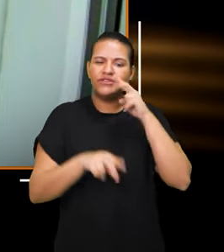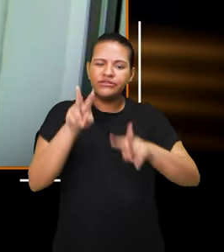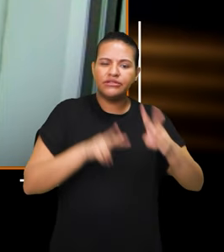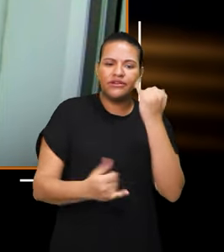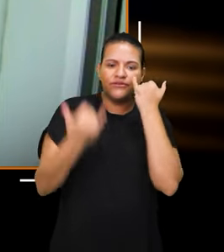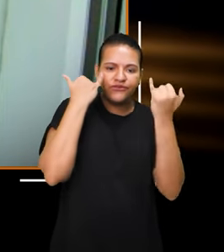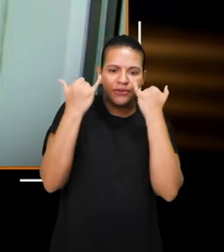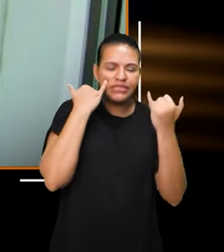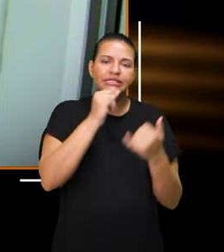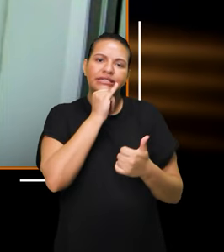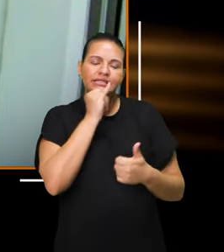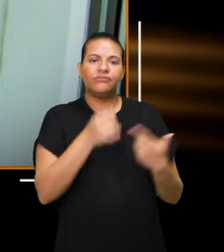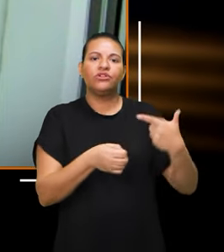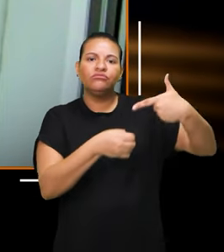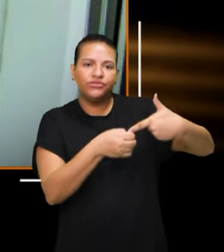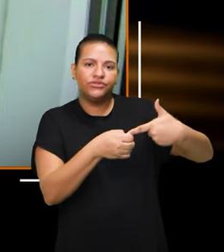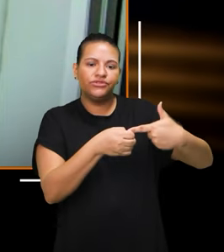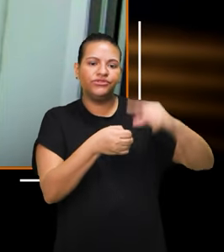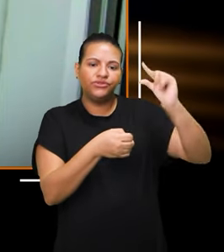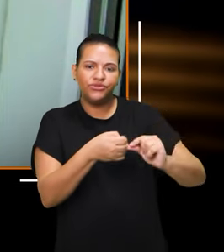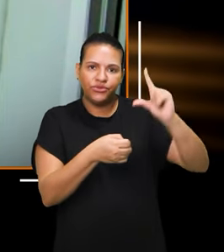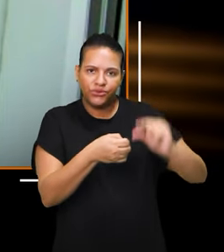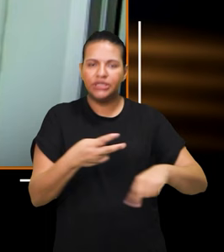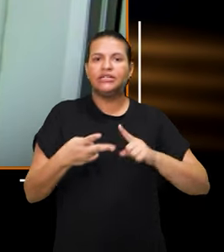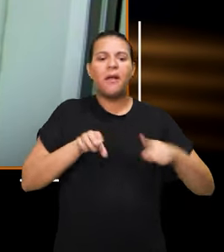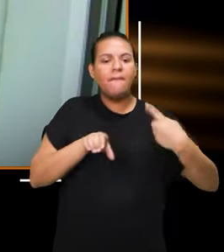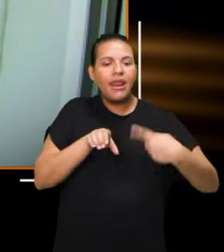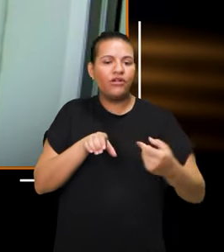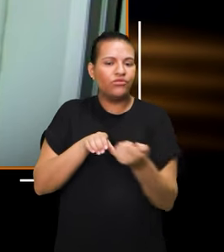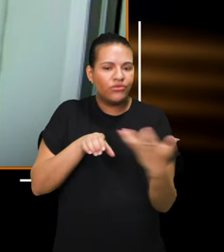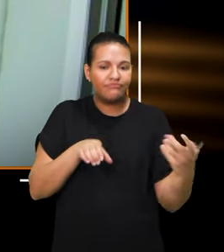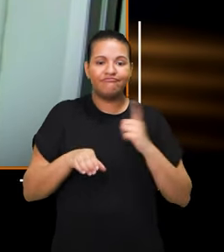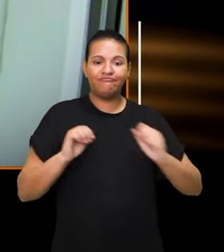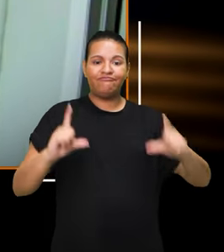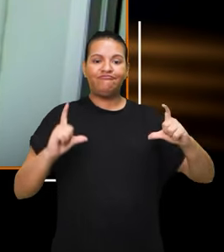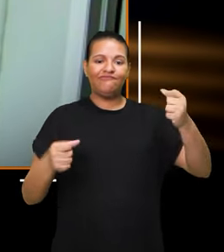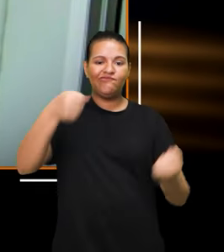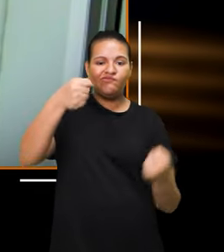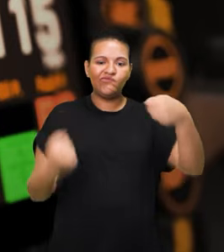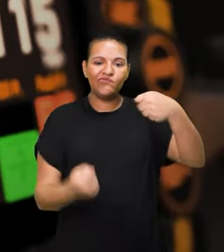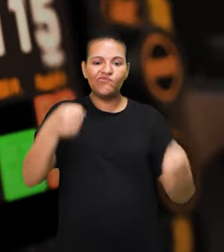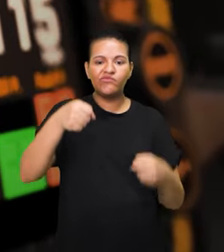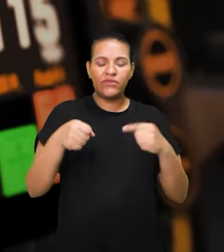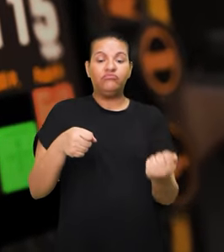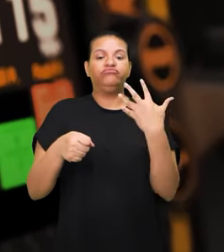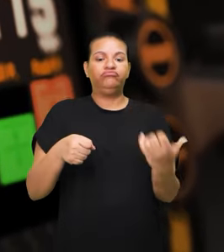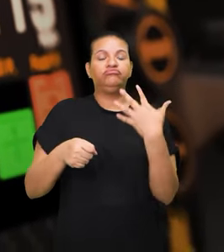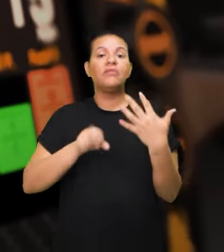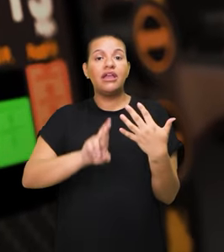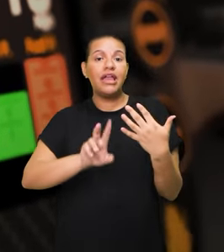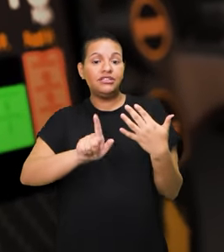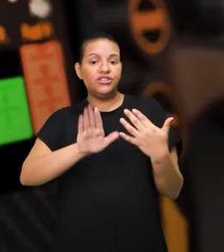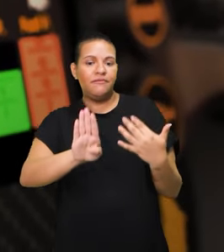corrida e outras para visualizar dados como informações de combustível e pneus Brandon é branco tem cabelos e Barb loiros e olhos azuis todos os